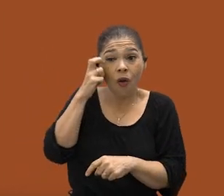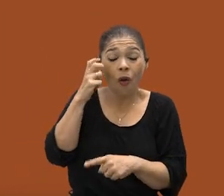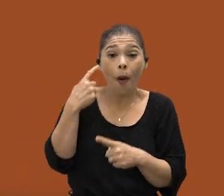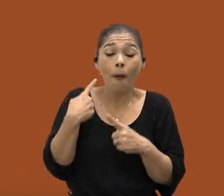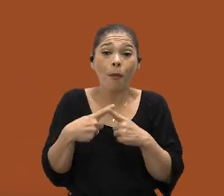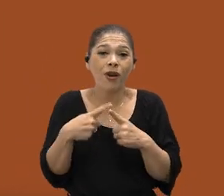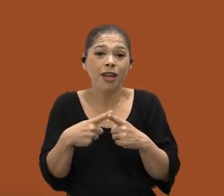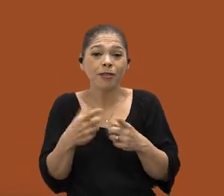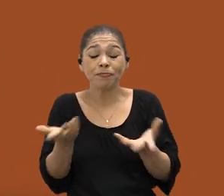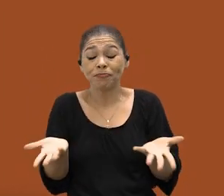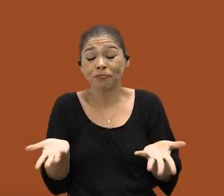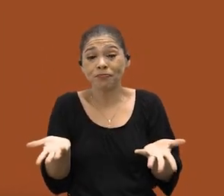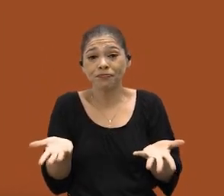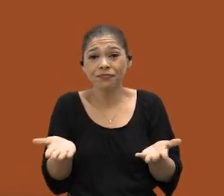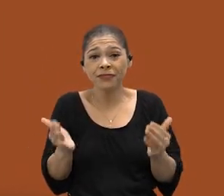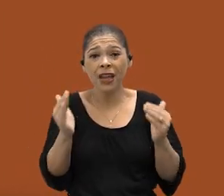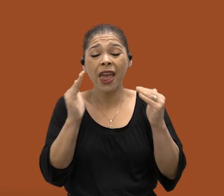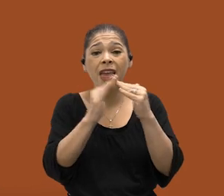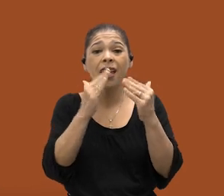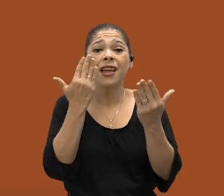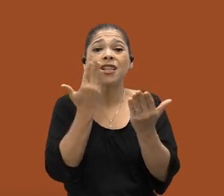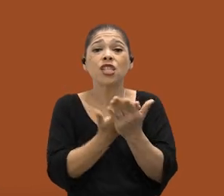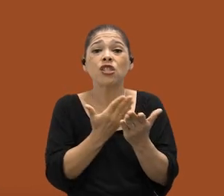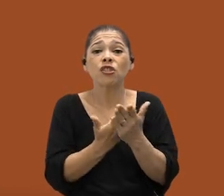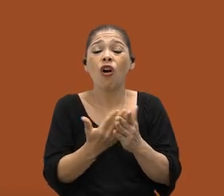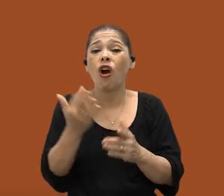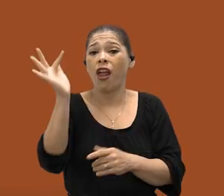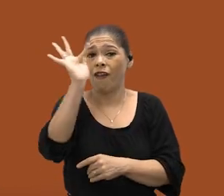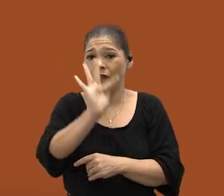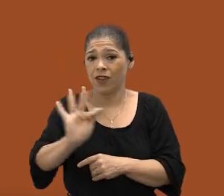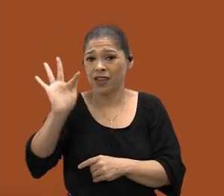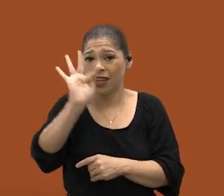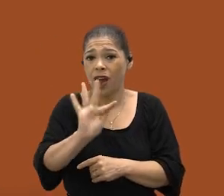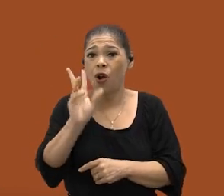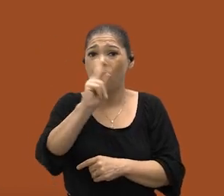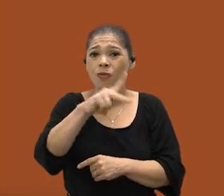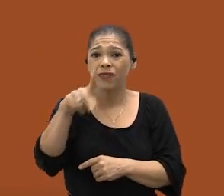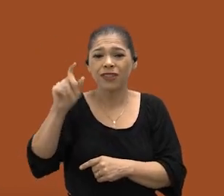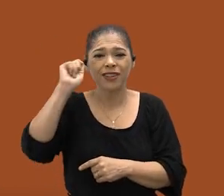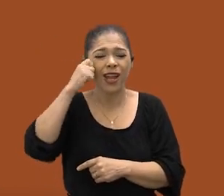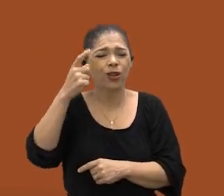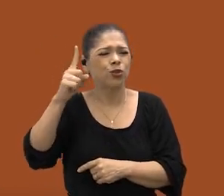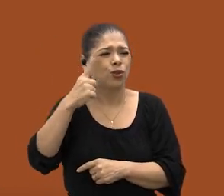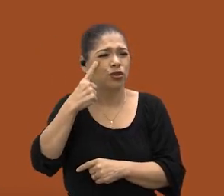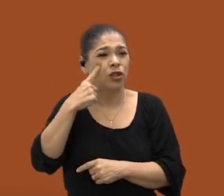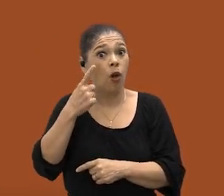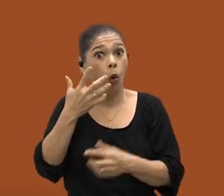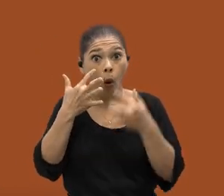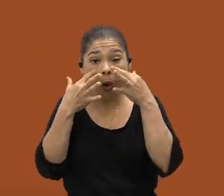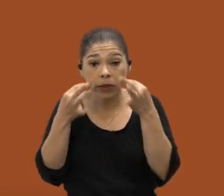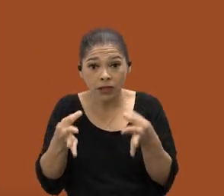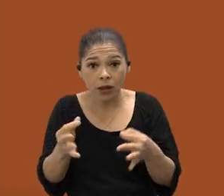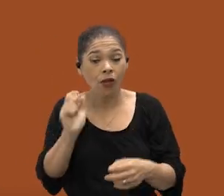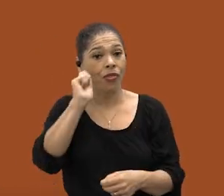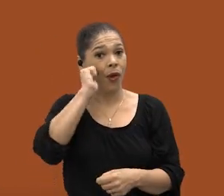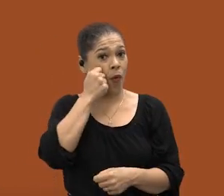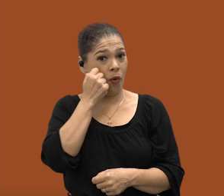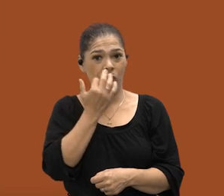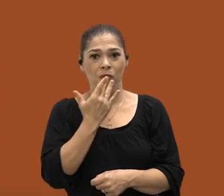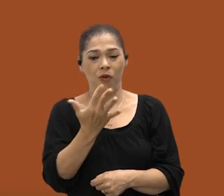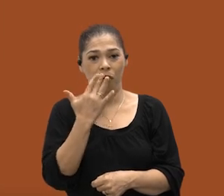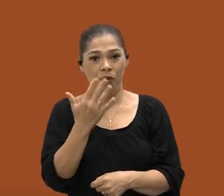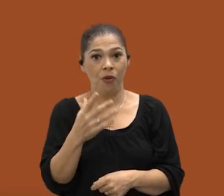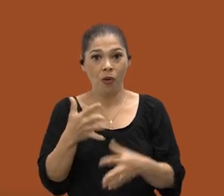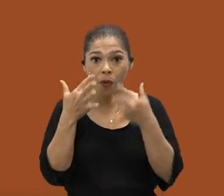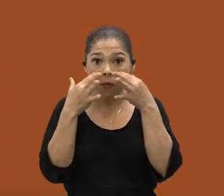porque bem escola federal Professor negro todo dia tá lá enchendo o saco presta atenção na compra estadução na cor ficar